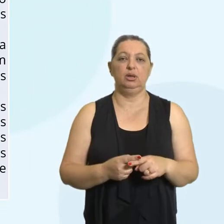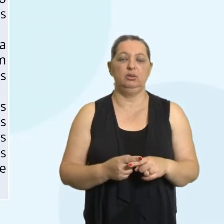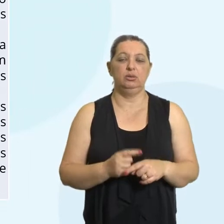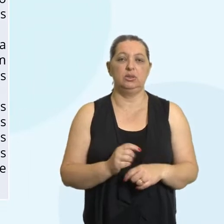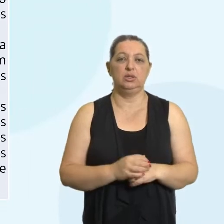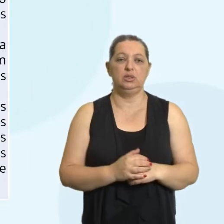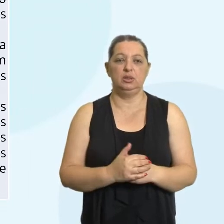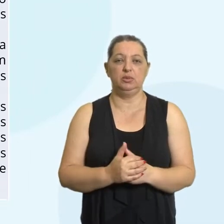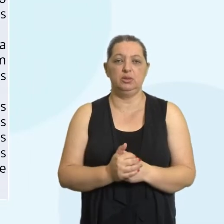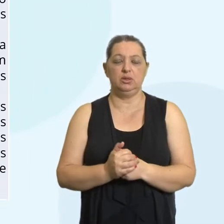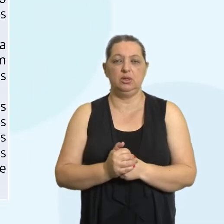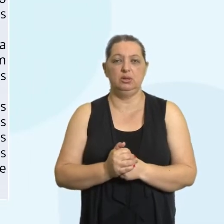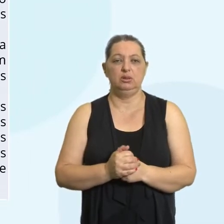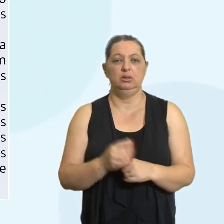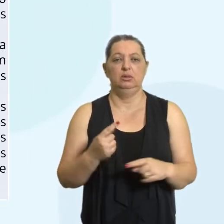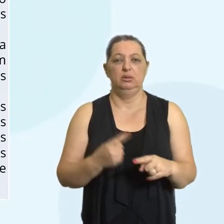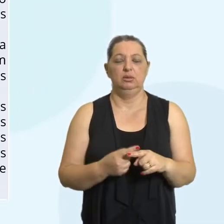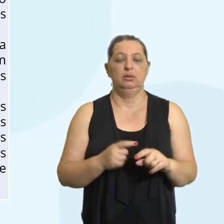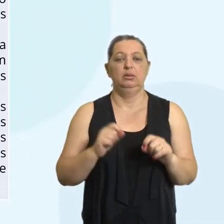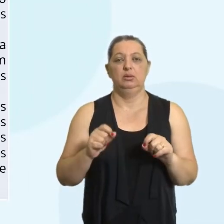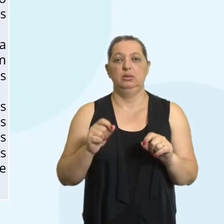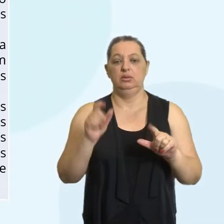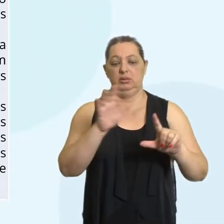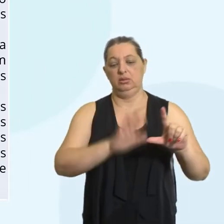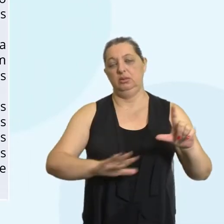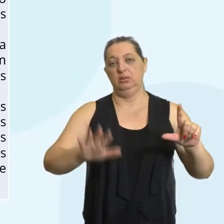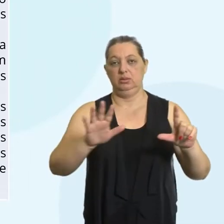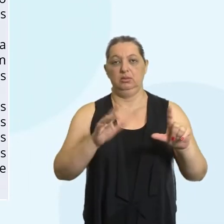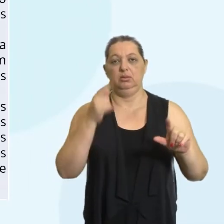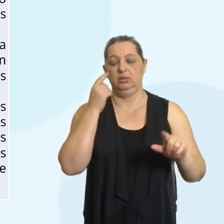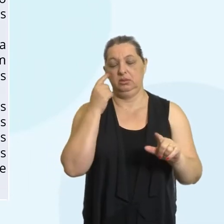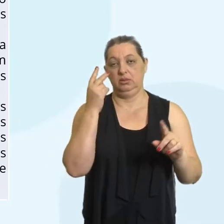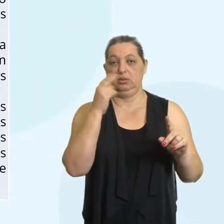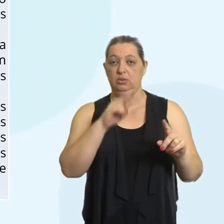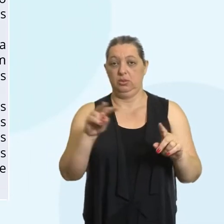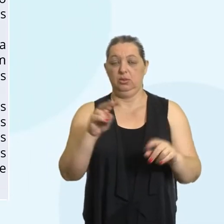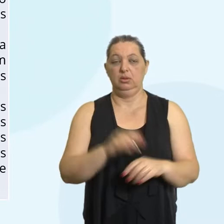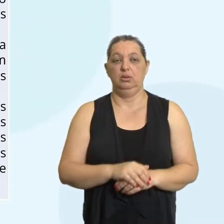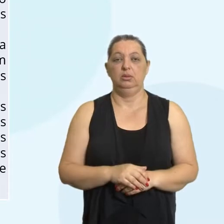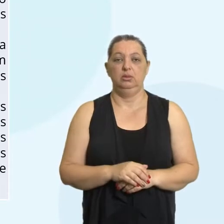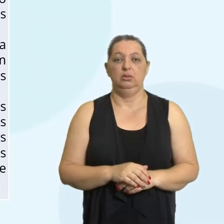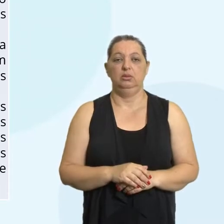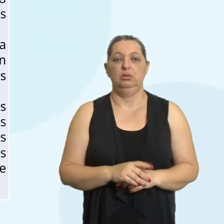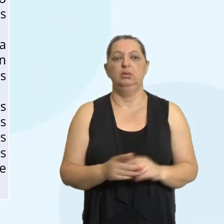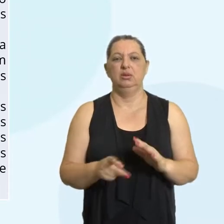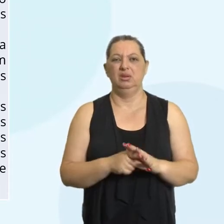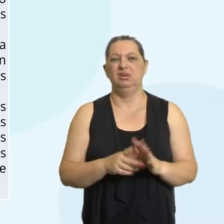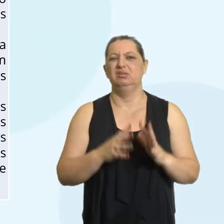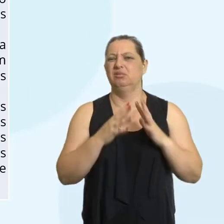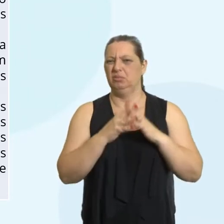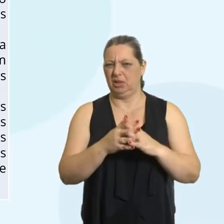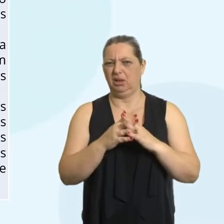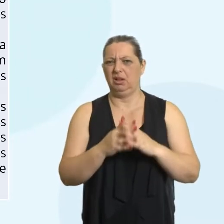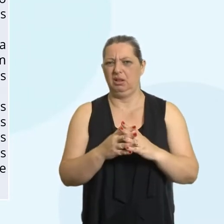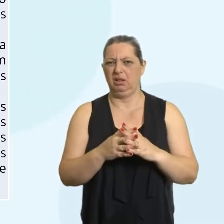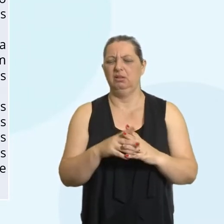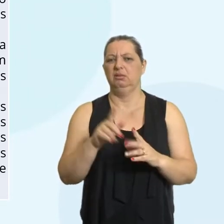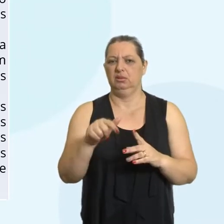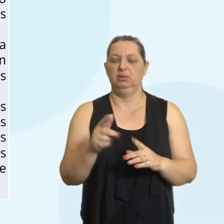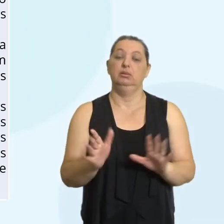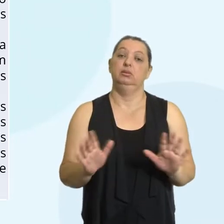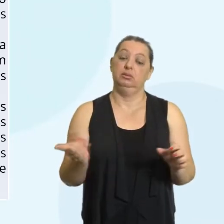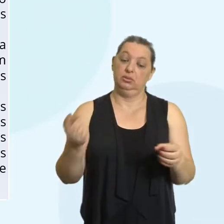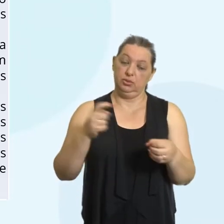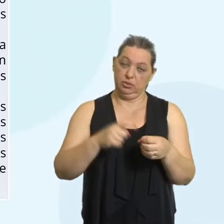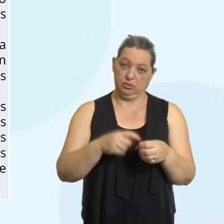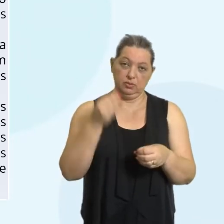estética que tem a ver com as imagens que que eles falam que Eles olharam porque complicado isso que você falou né Rodrigo vamos de novo